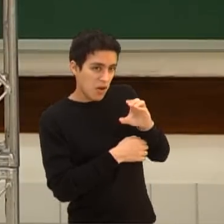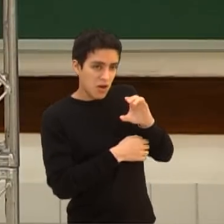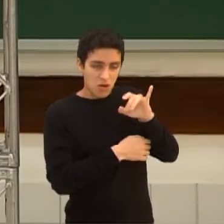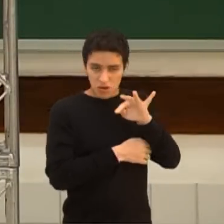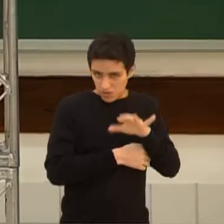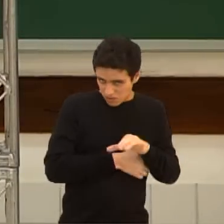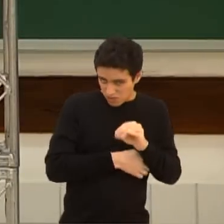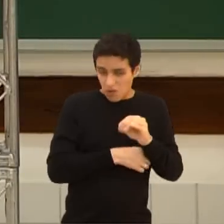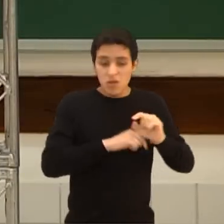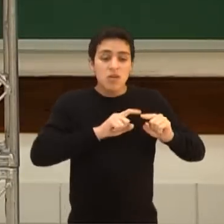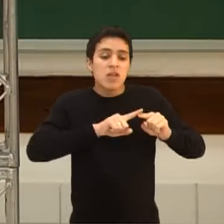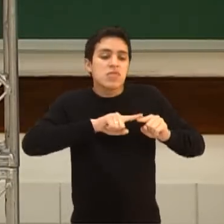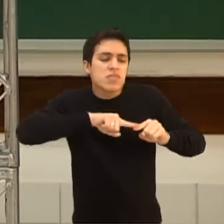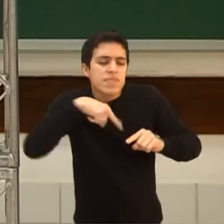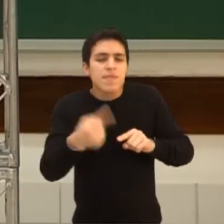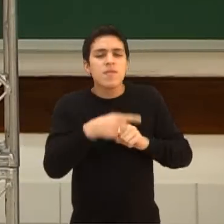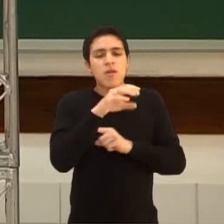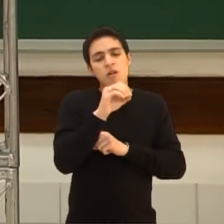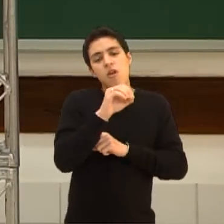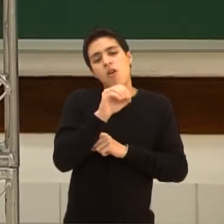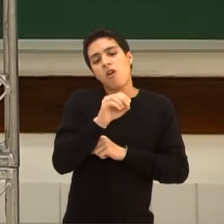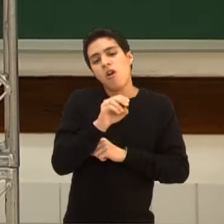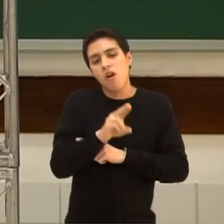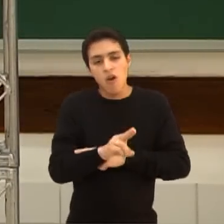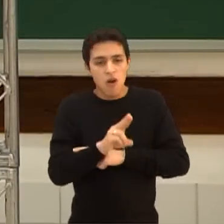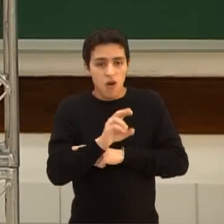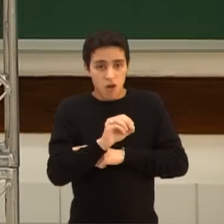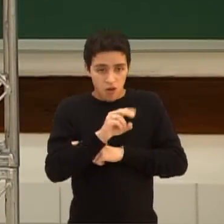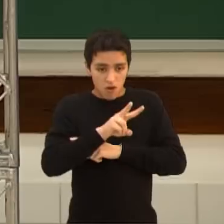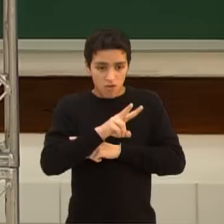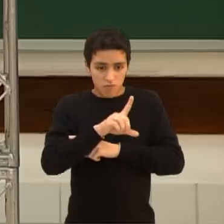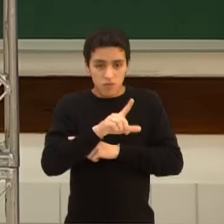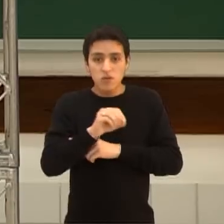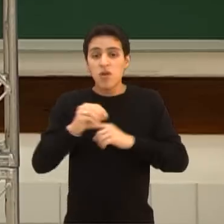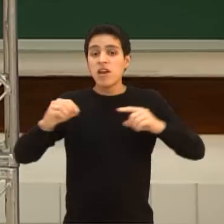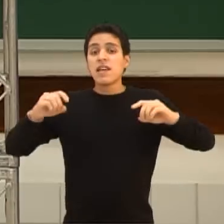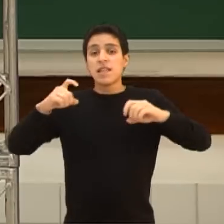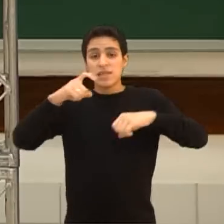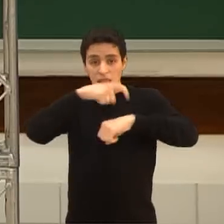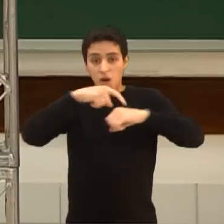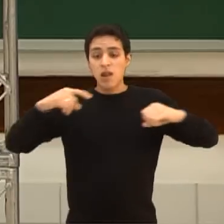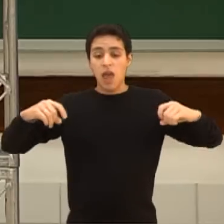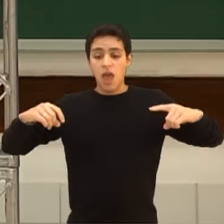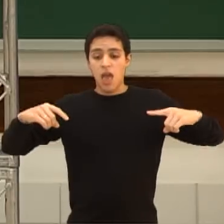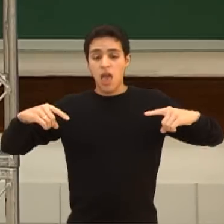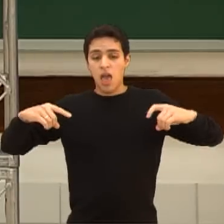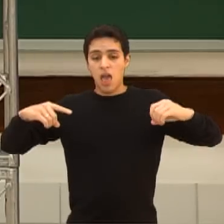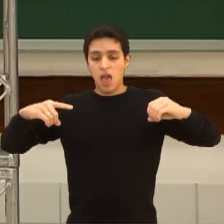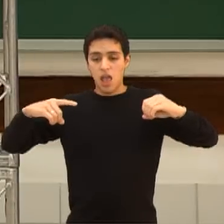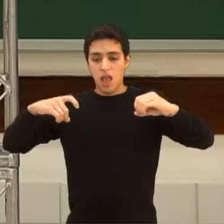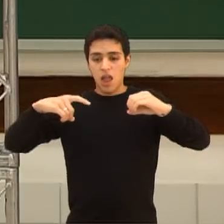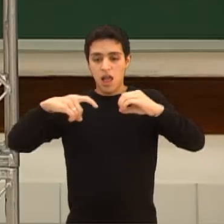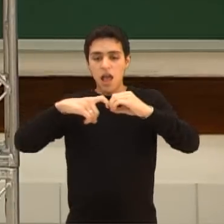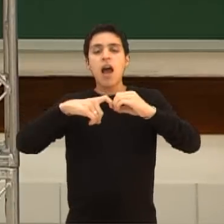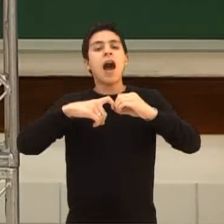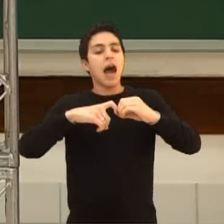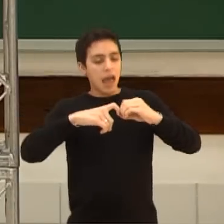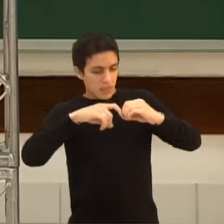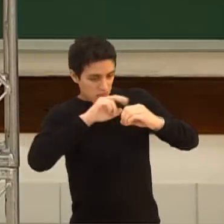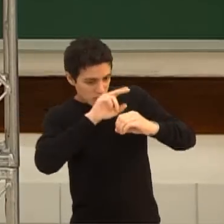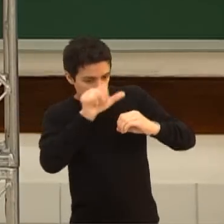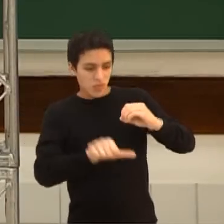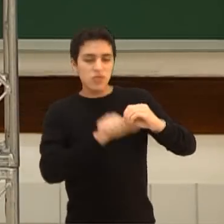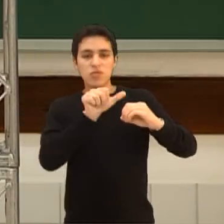só vai chamar de óvulo quando ele encontrar com o espermatozoide. Então, olha só o